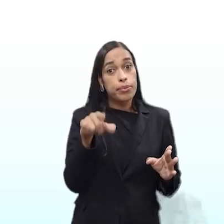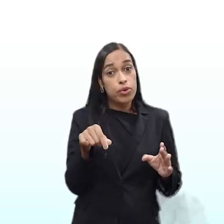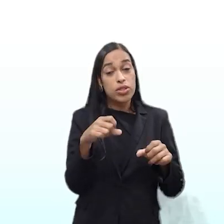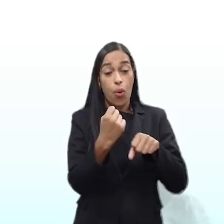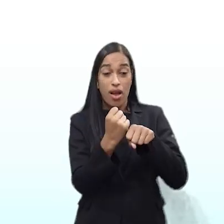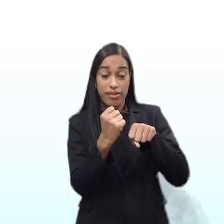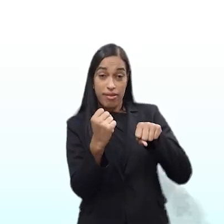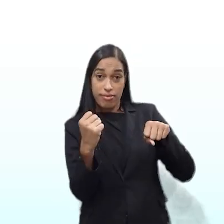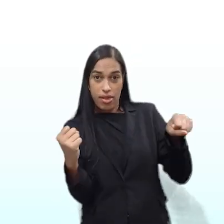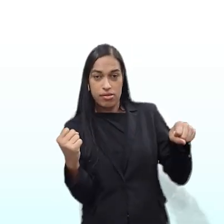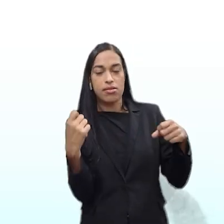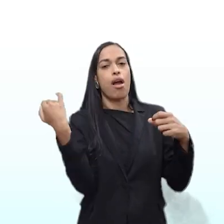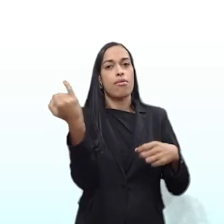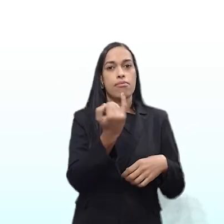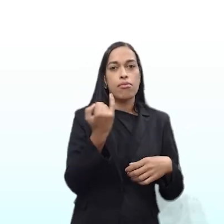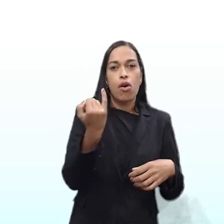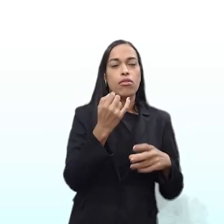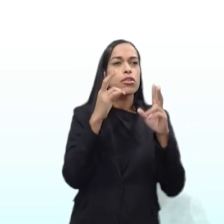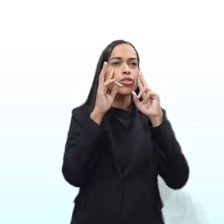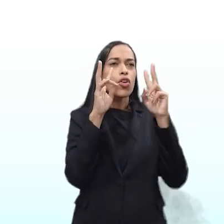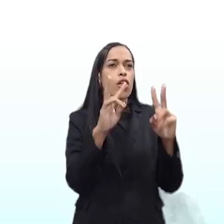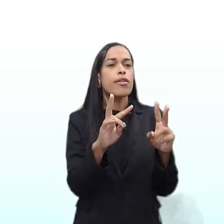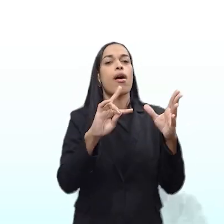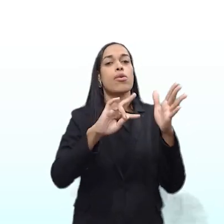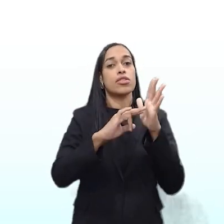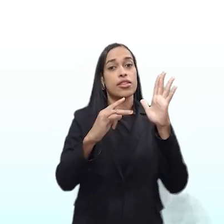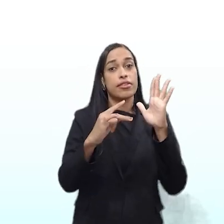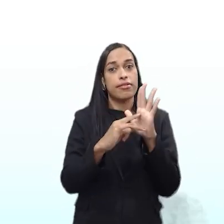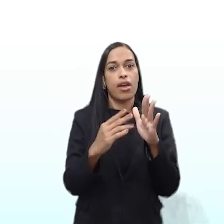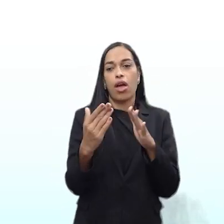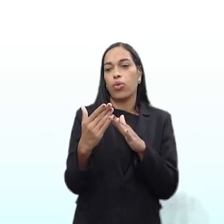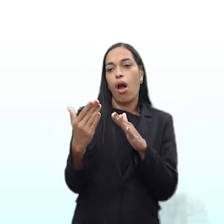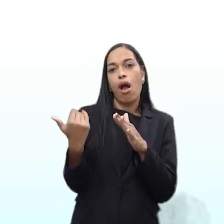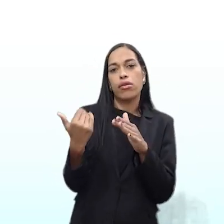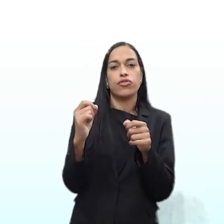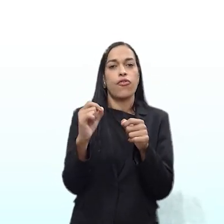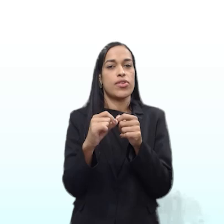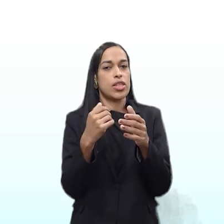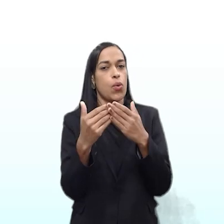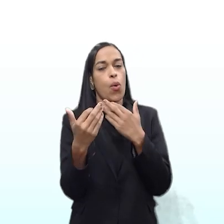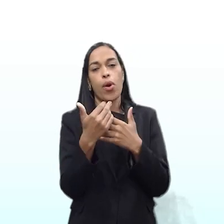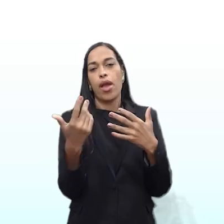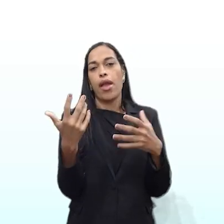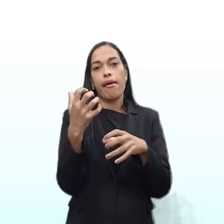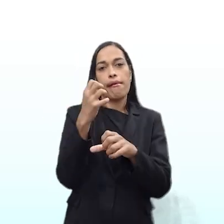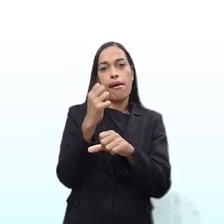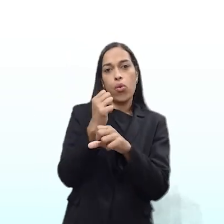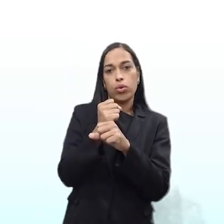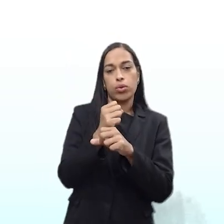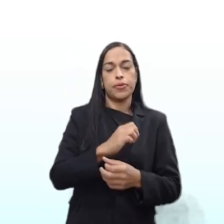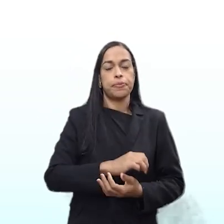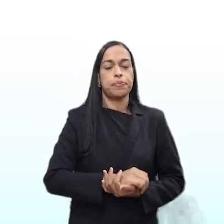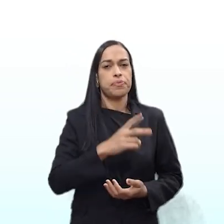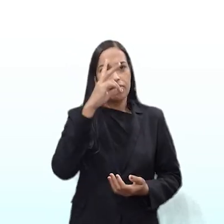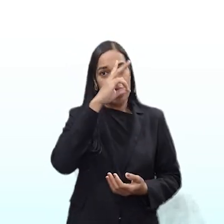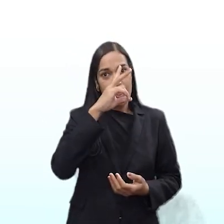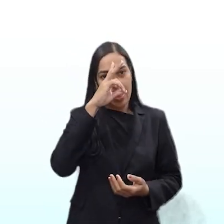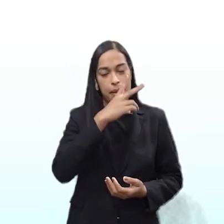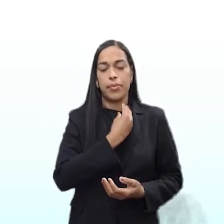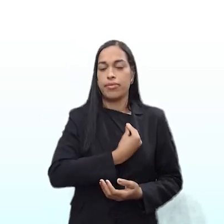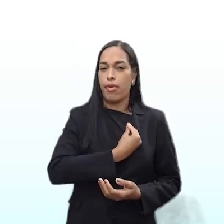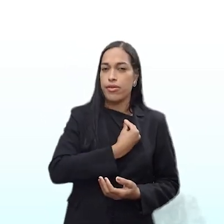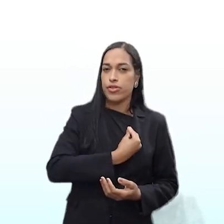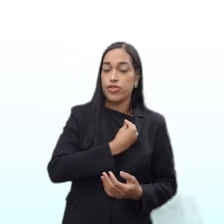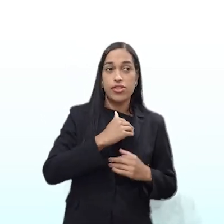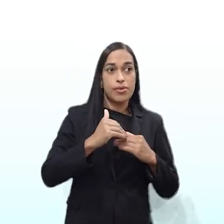é fundamental você olhar o sentido dela antes de fazer qualquer operação matemática. Lembre também que na existência de